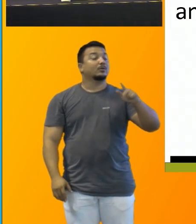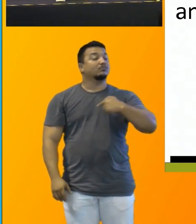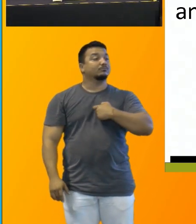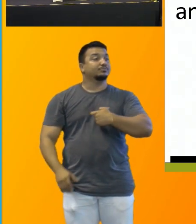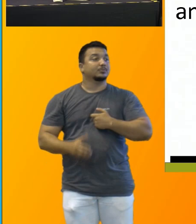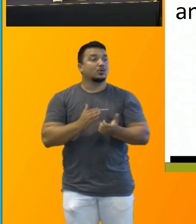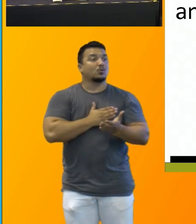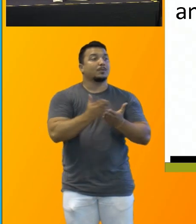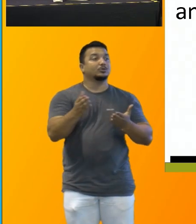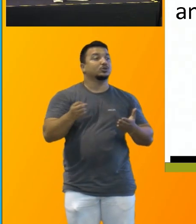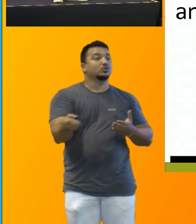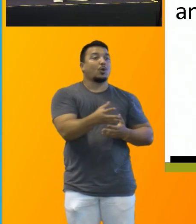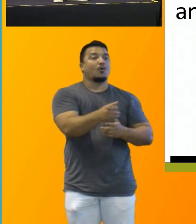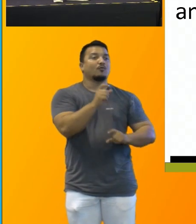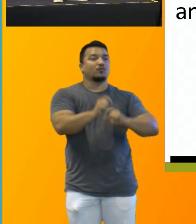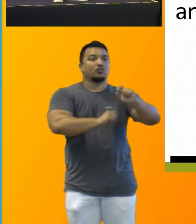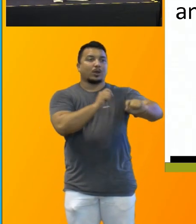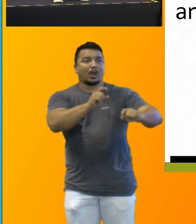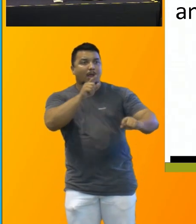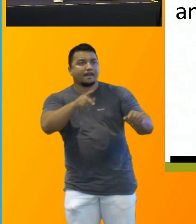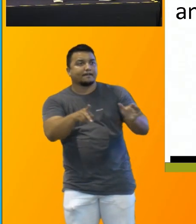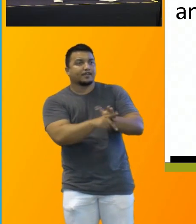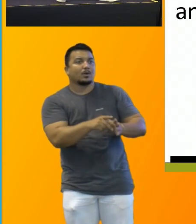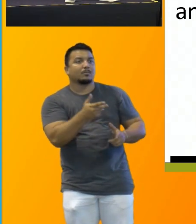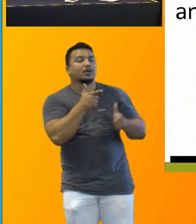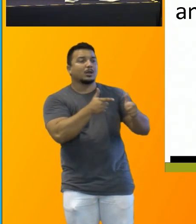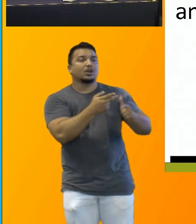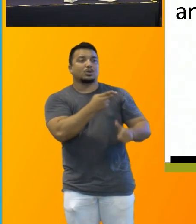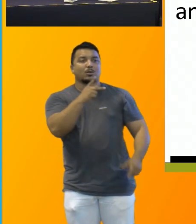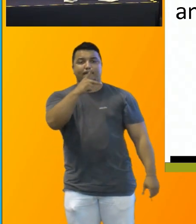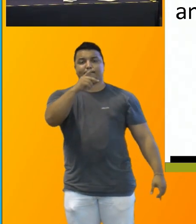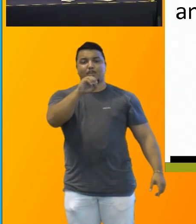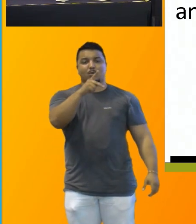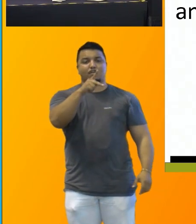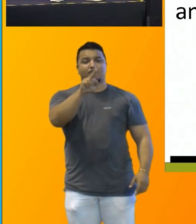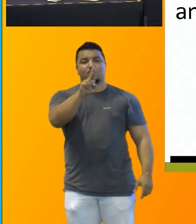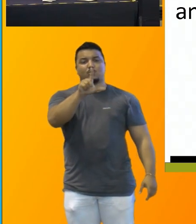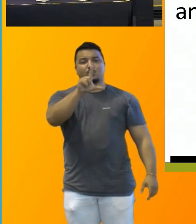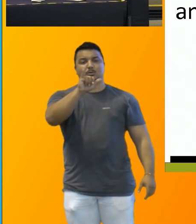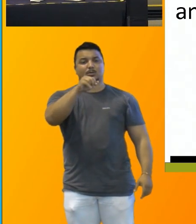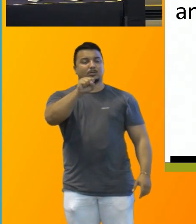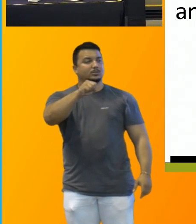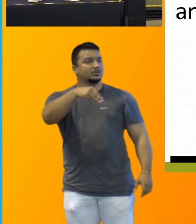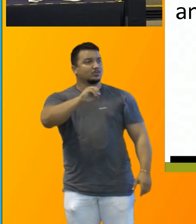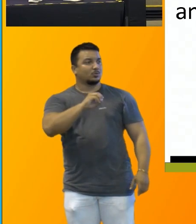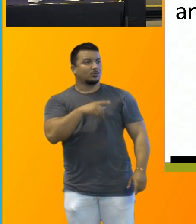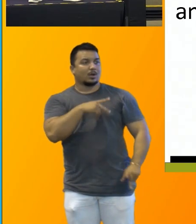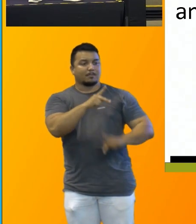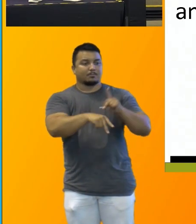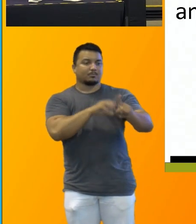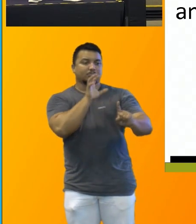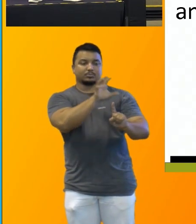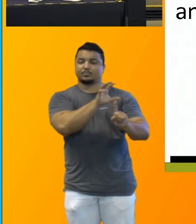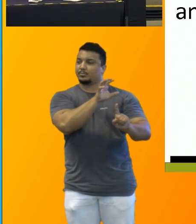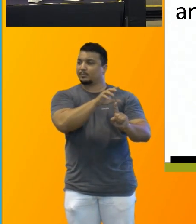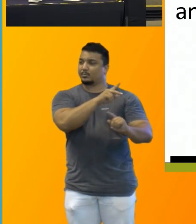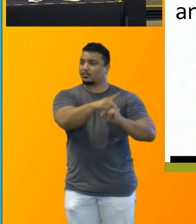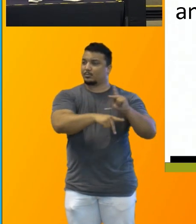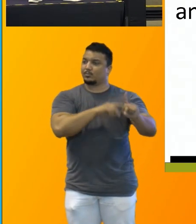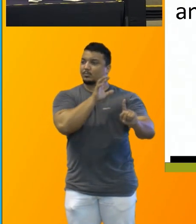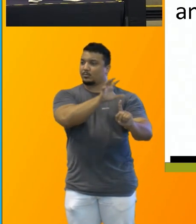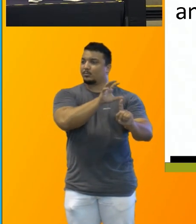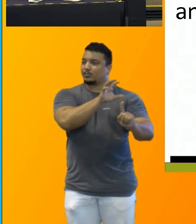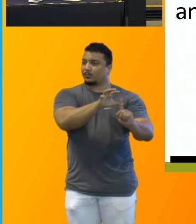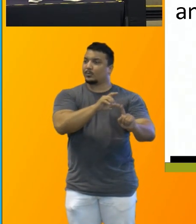nova lógica. Uma lógica que nós vamos chamar de populismo. Mas afinal de contas, o que é o